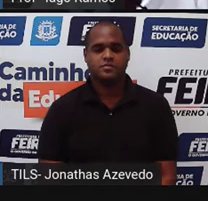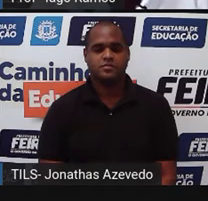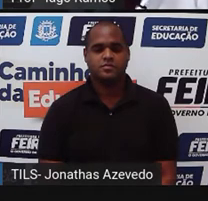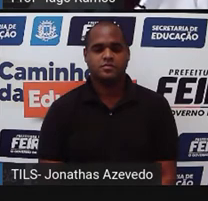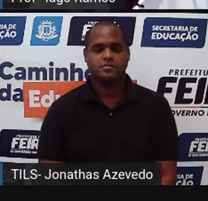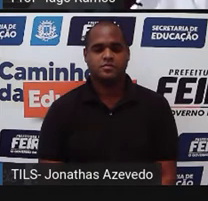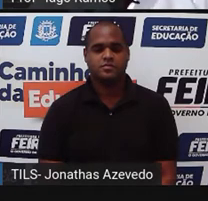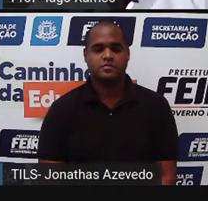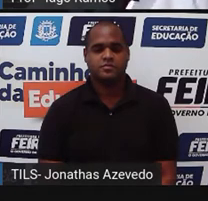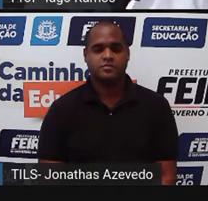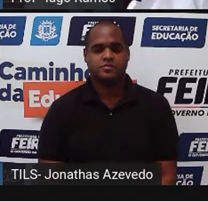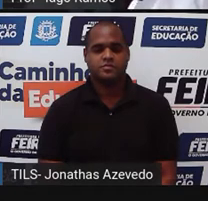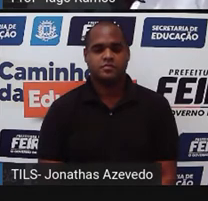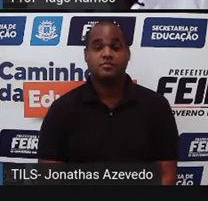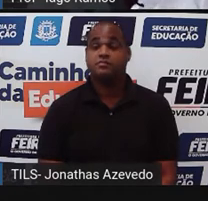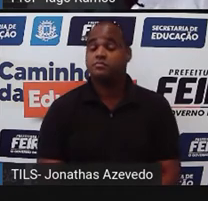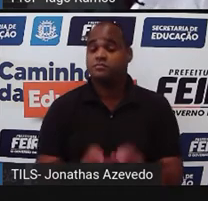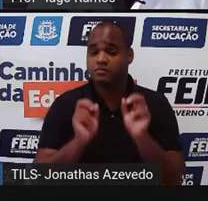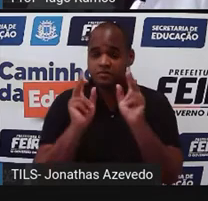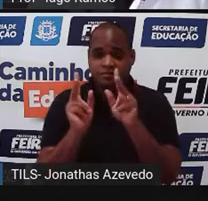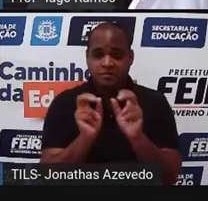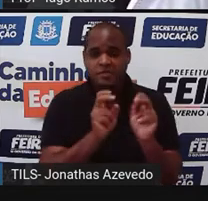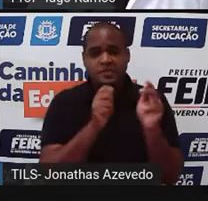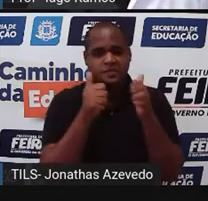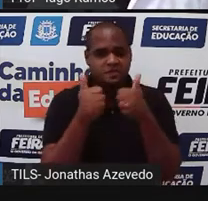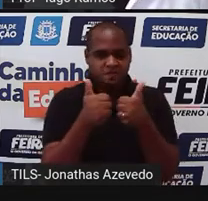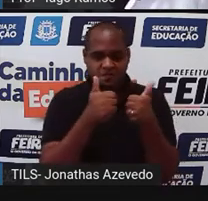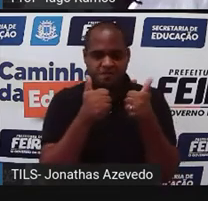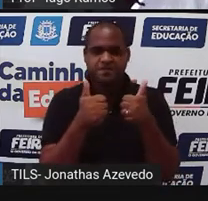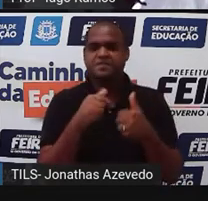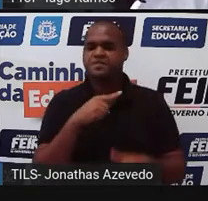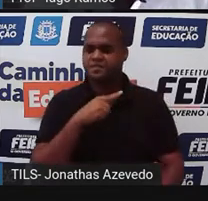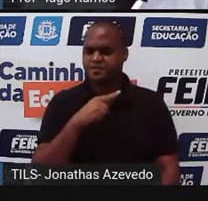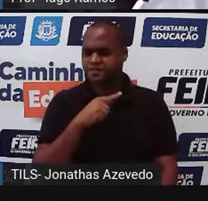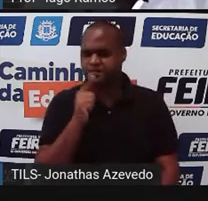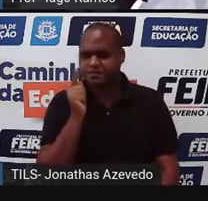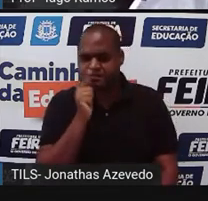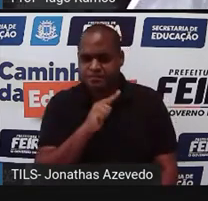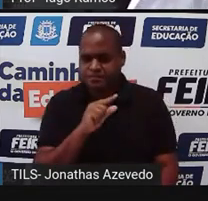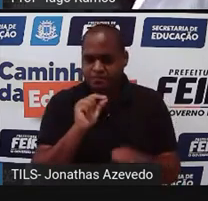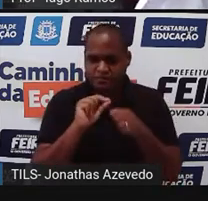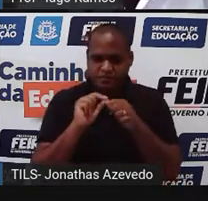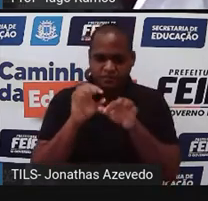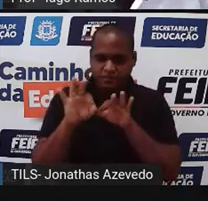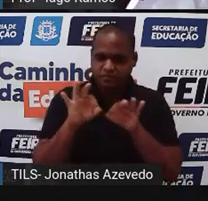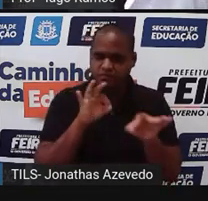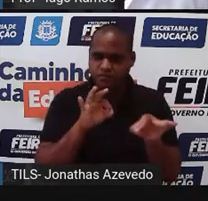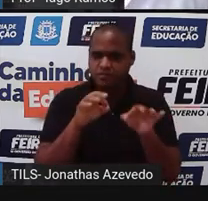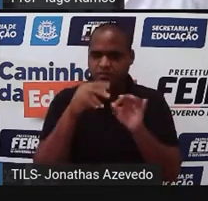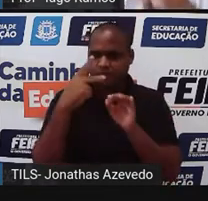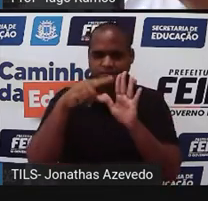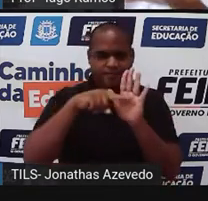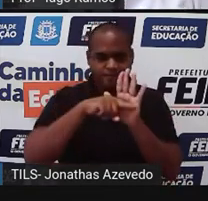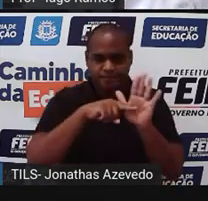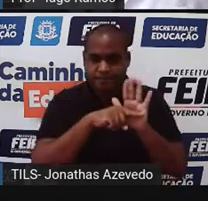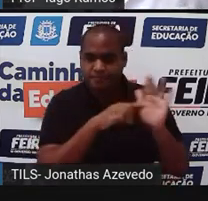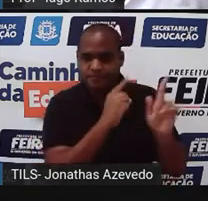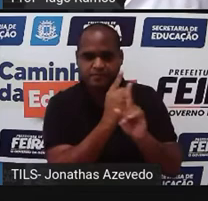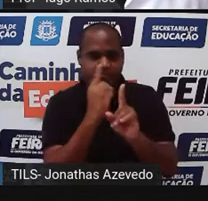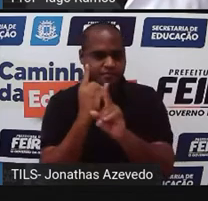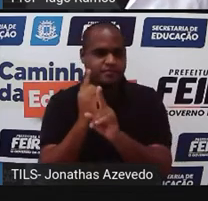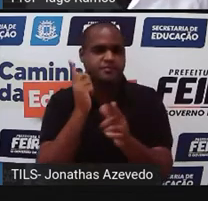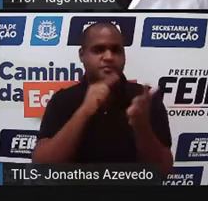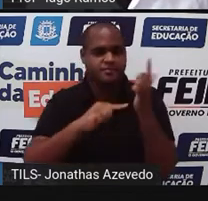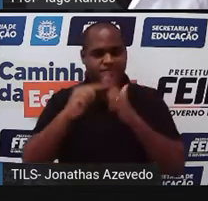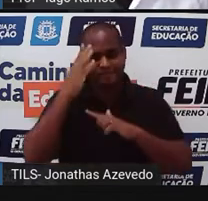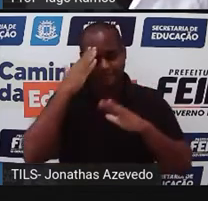E aí e Prontinho é isso aí conseguiu fazer a sua avaliação do quanto você